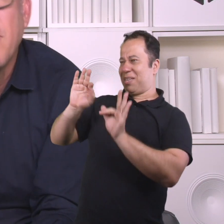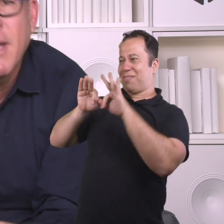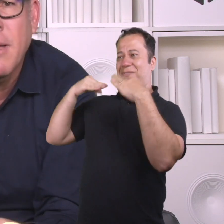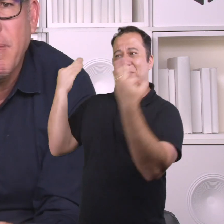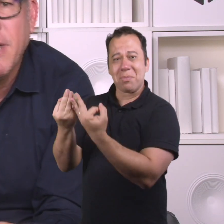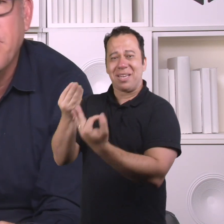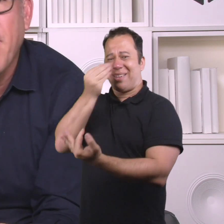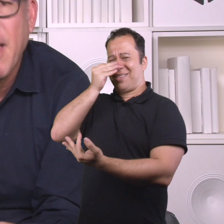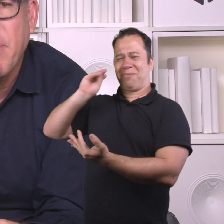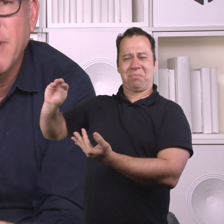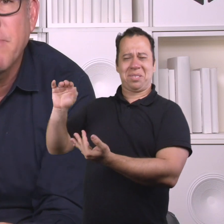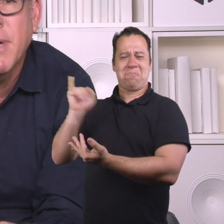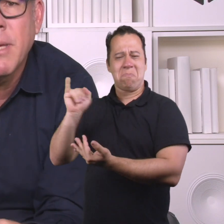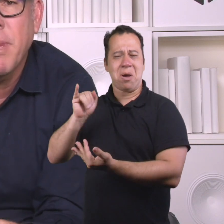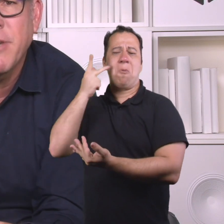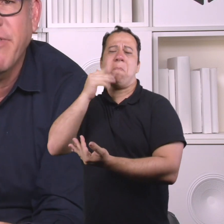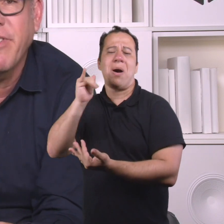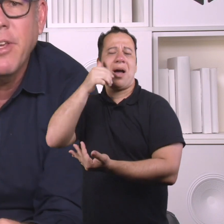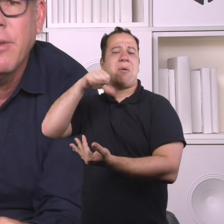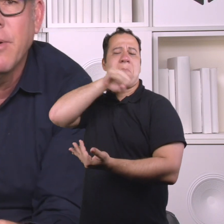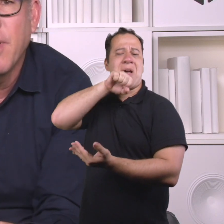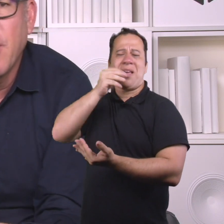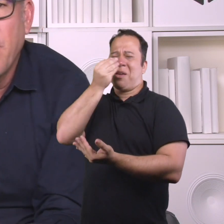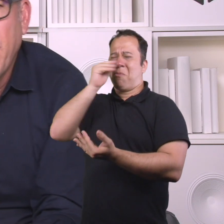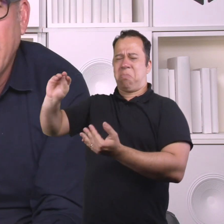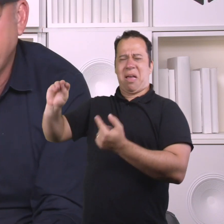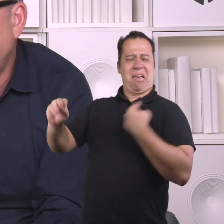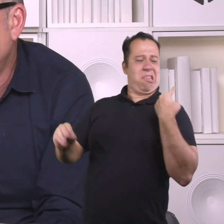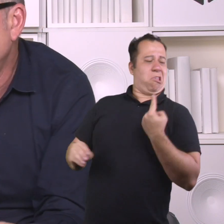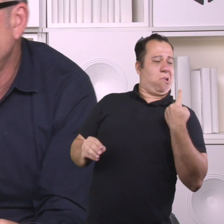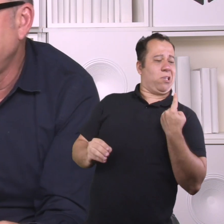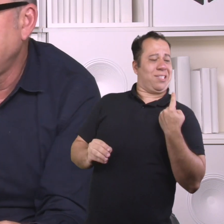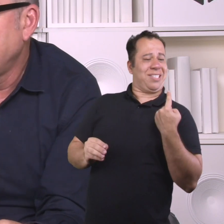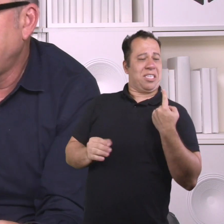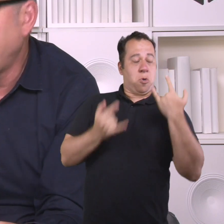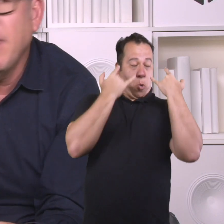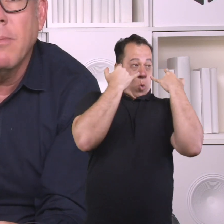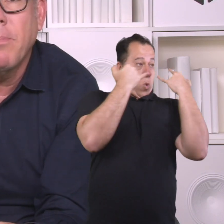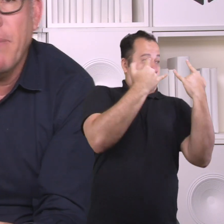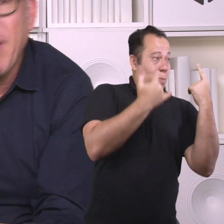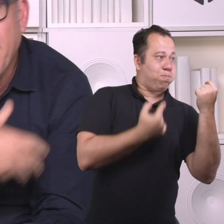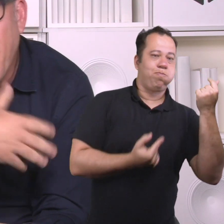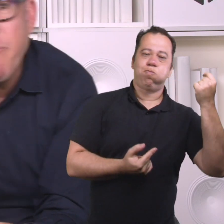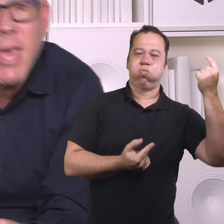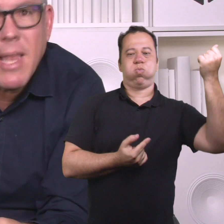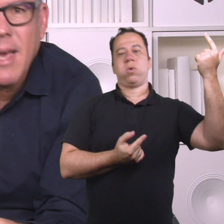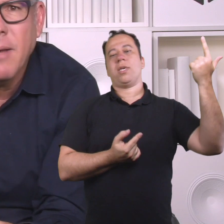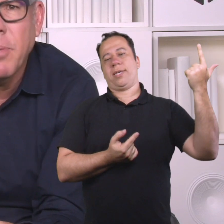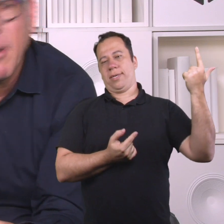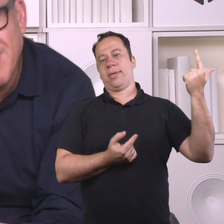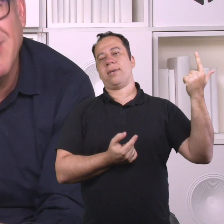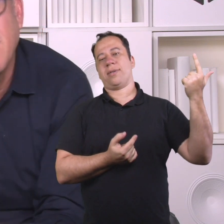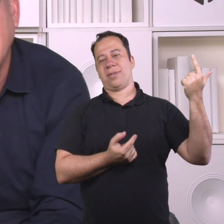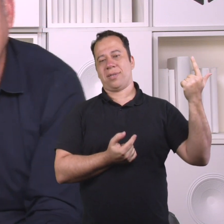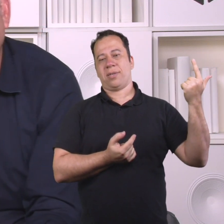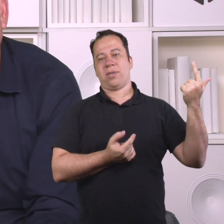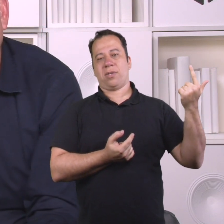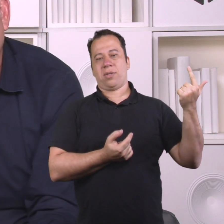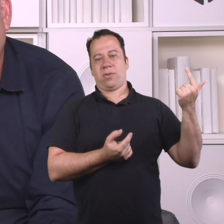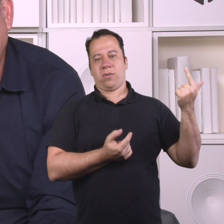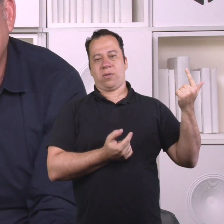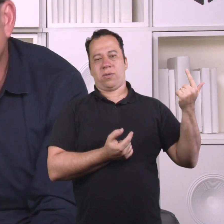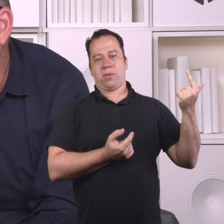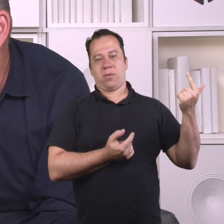perdem irmã, perde pai, perde mãe, perde filho, perde primo, perde família por causa de